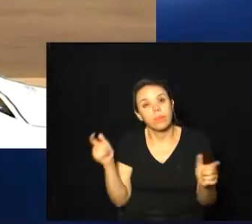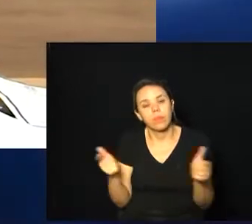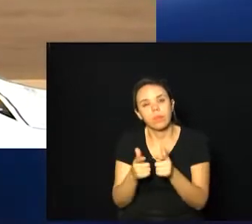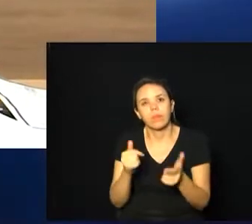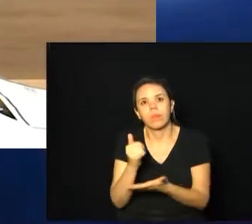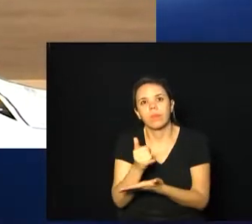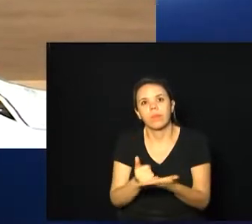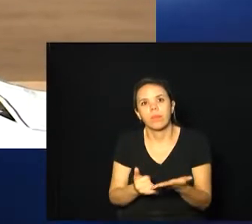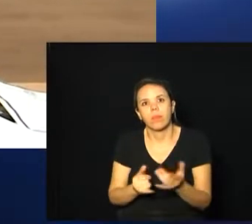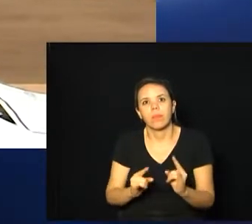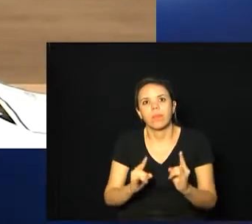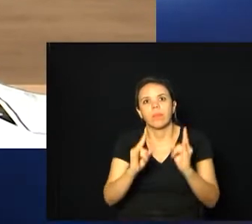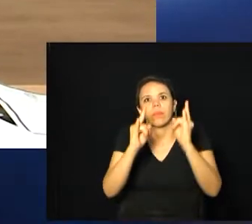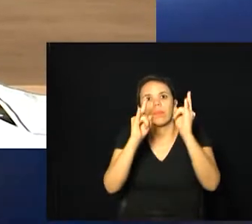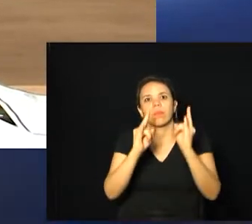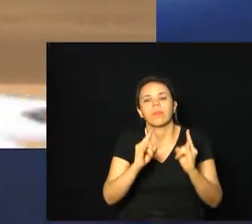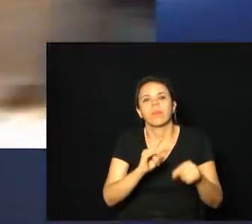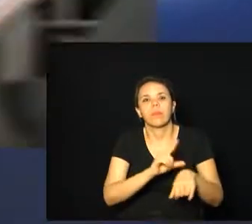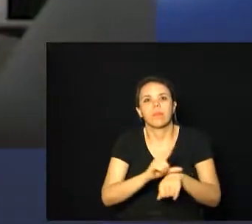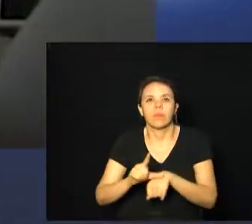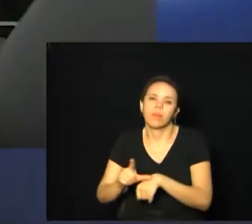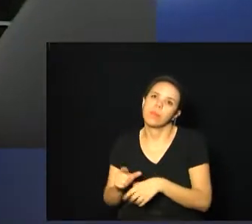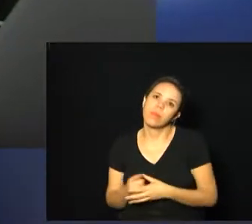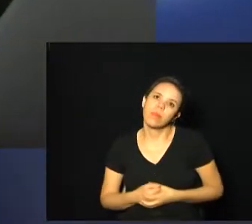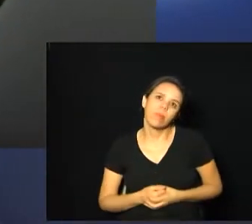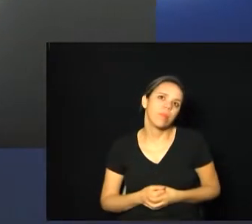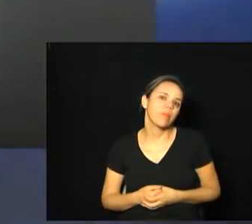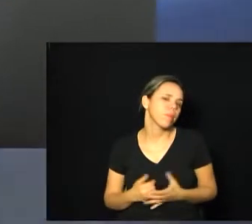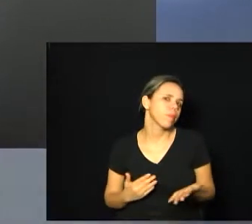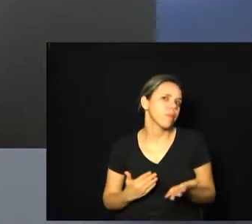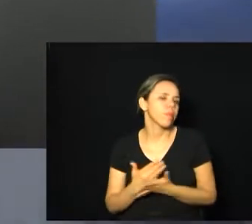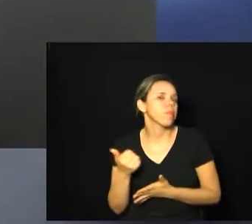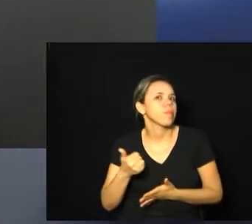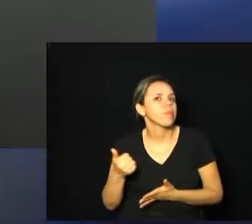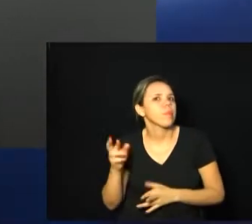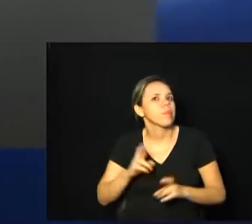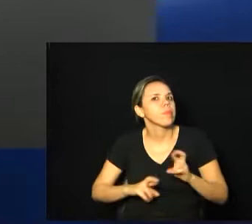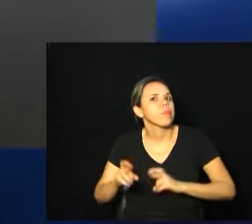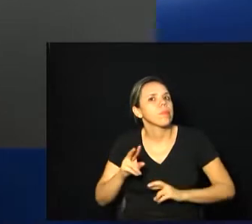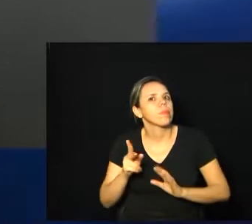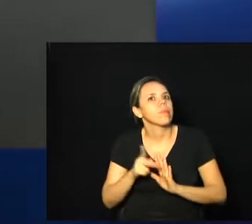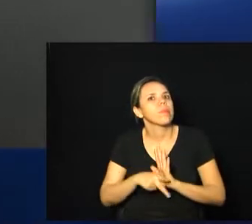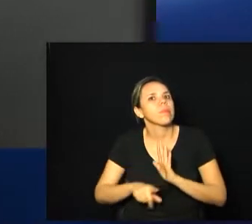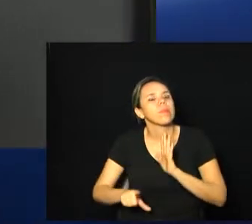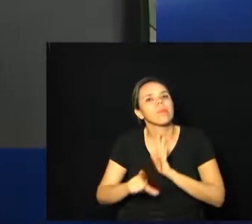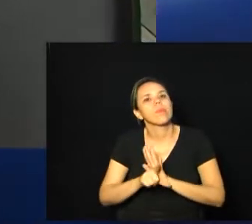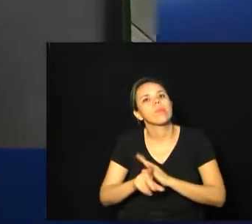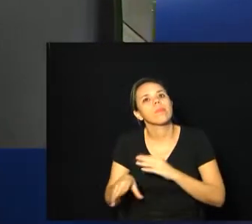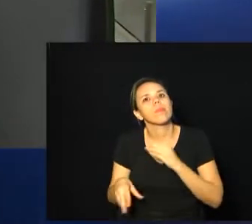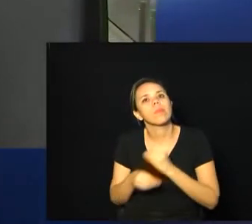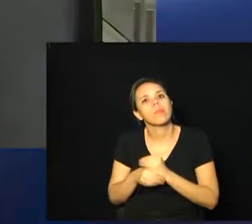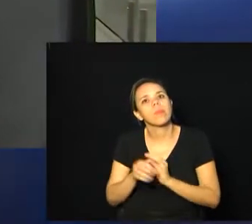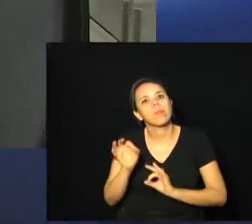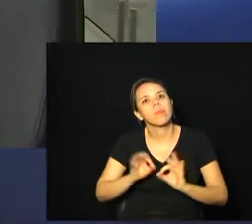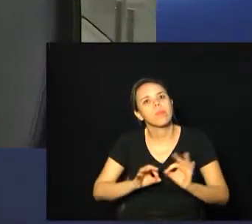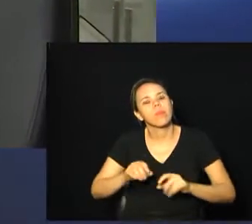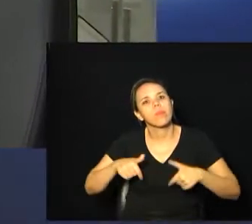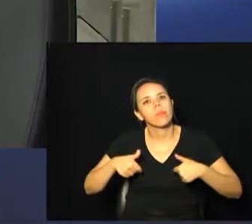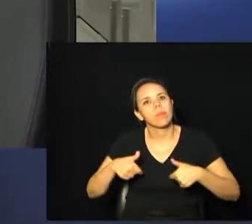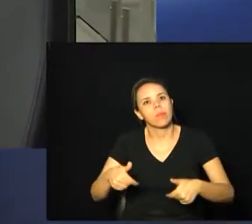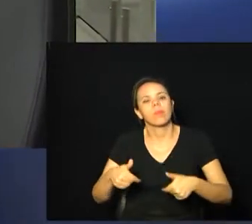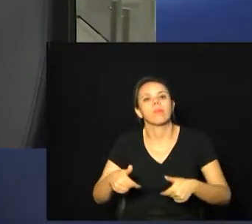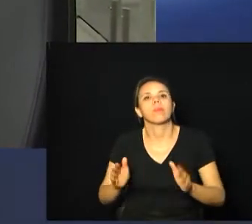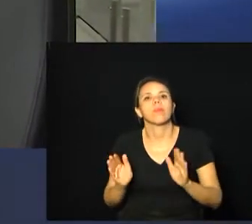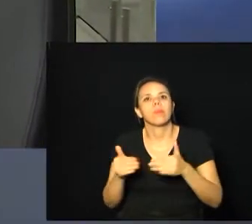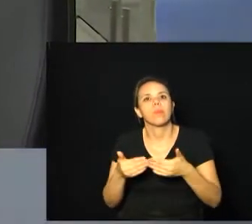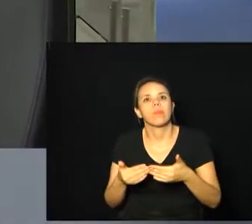IPTU para galpões comerciais. Aprovado em primeira análise projeto de lei que institui o plano de ações